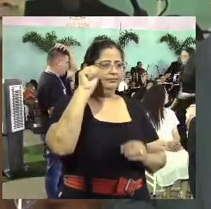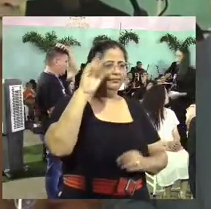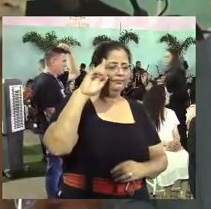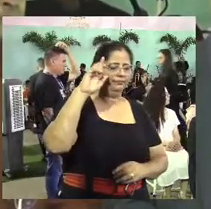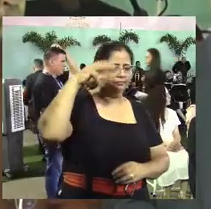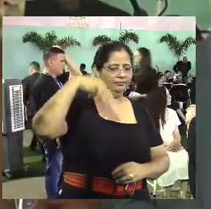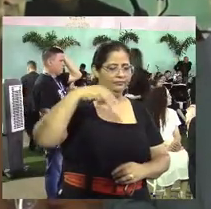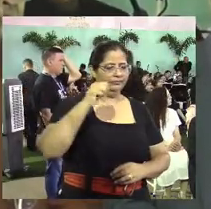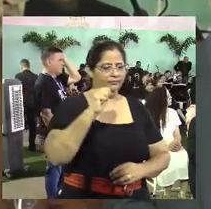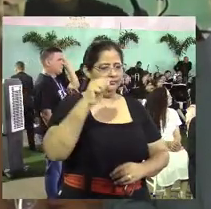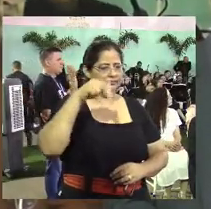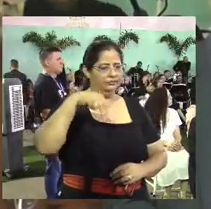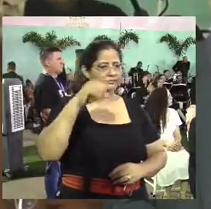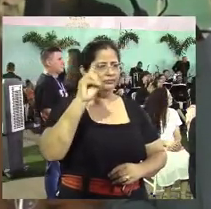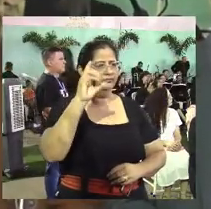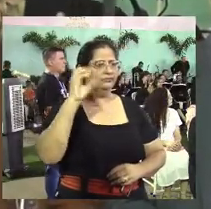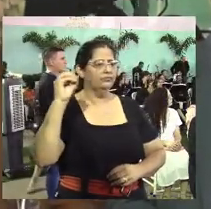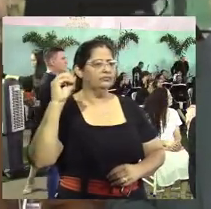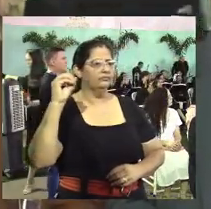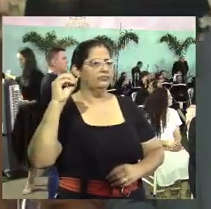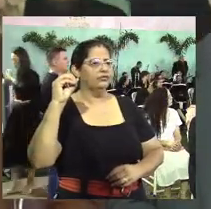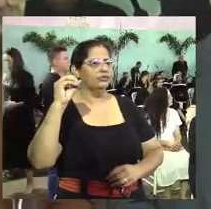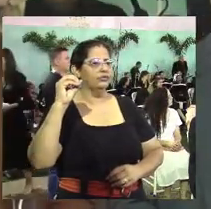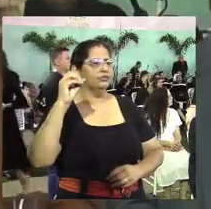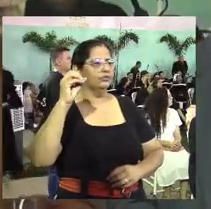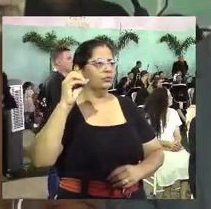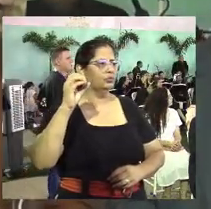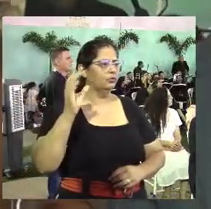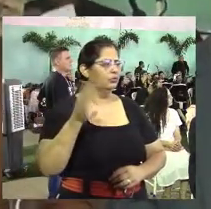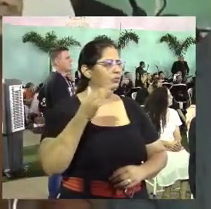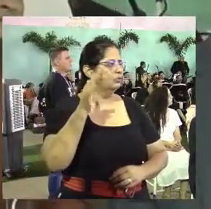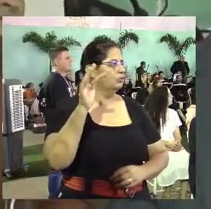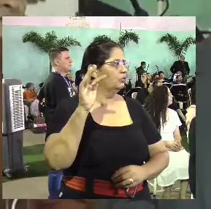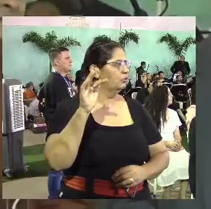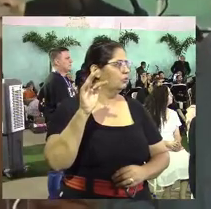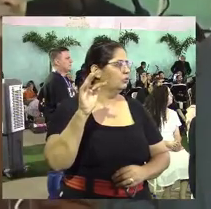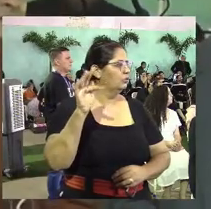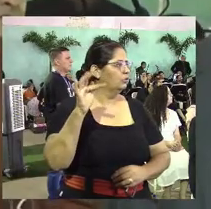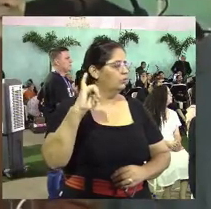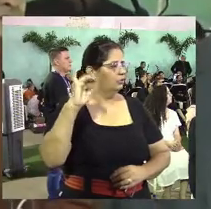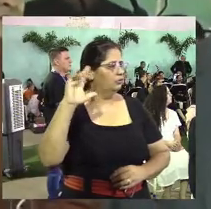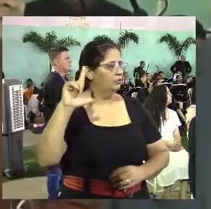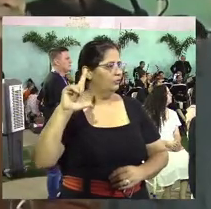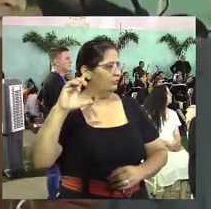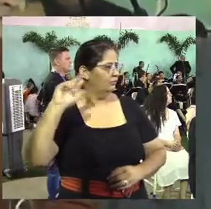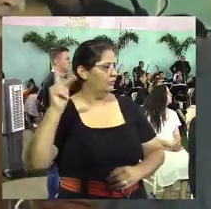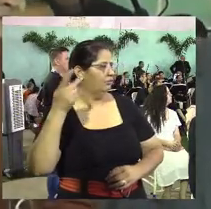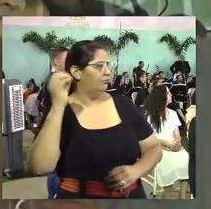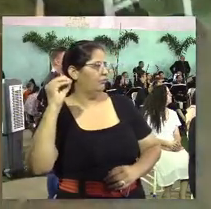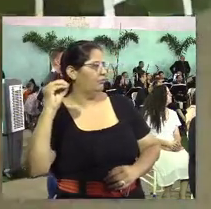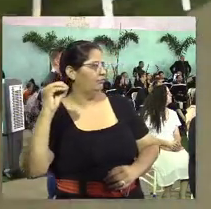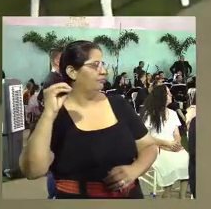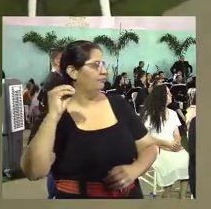conterrâneo Ontem eu falei que não era proselitismo porque ontem veio um cantor pernambucano